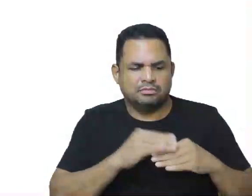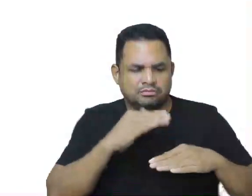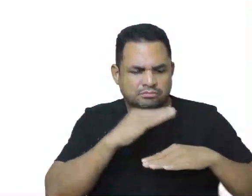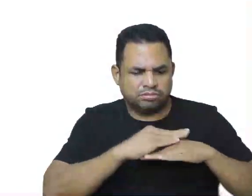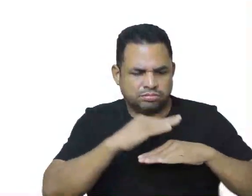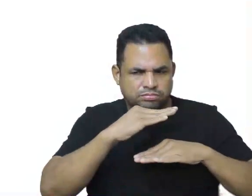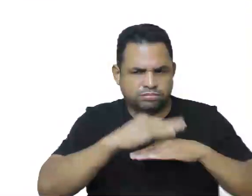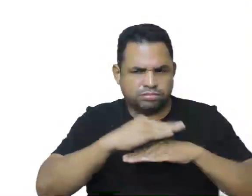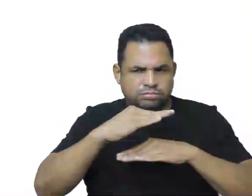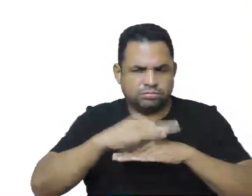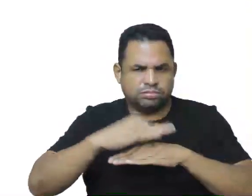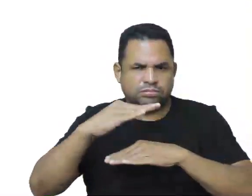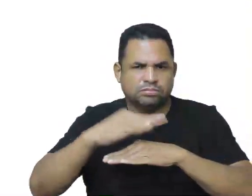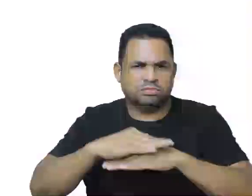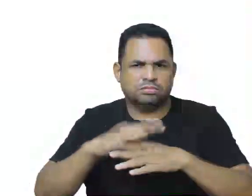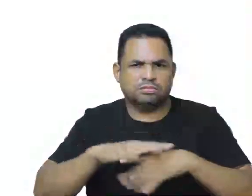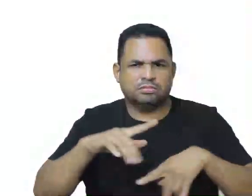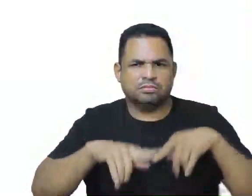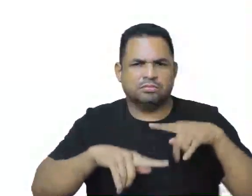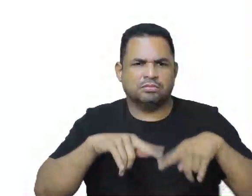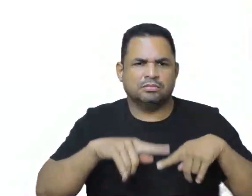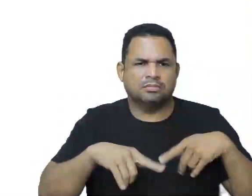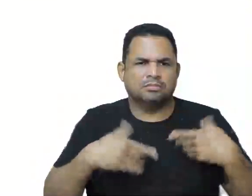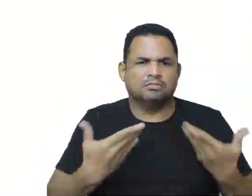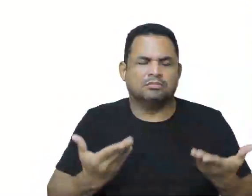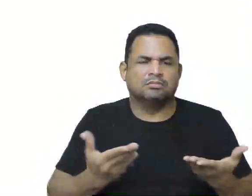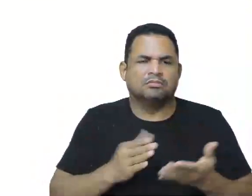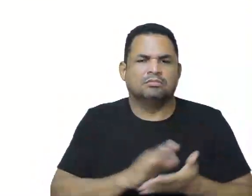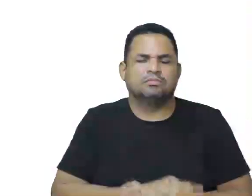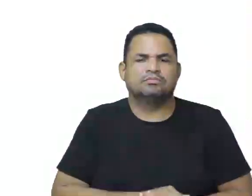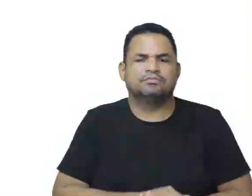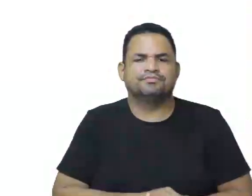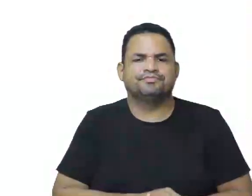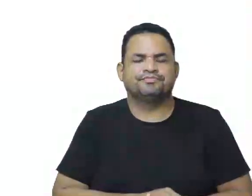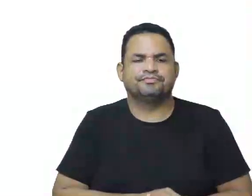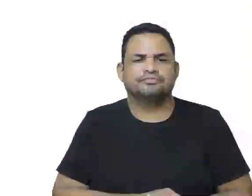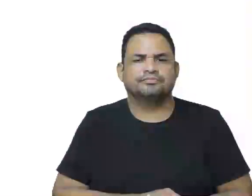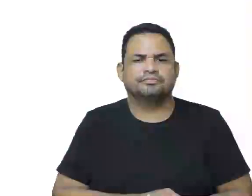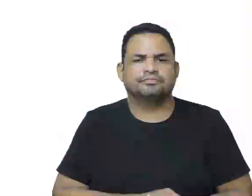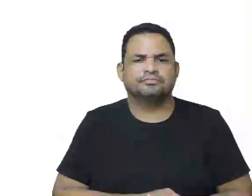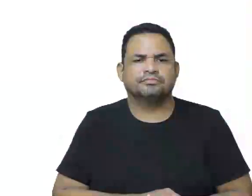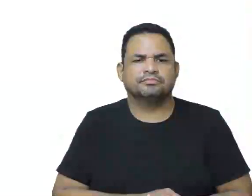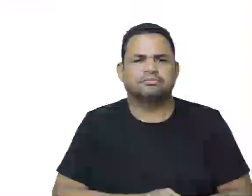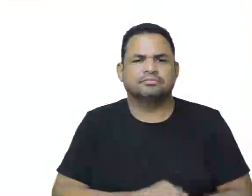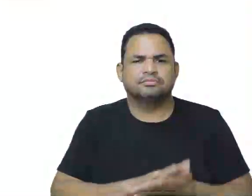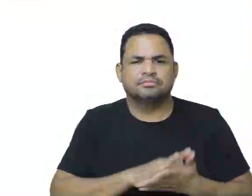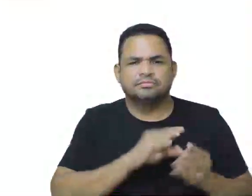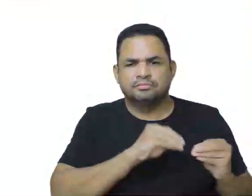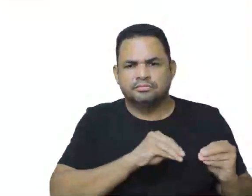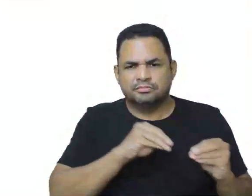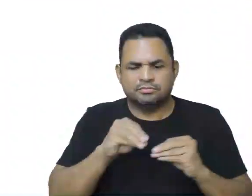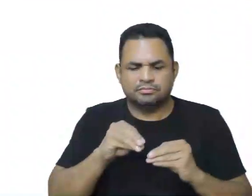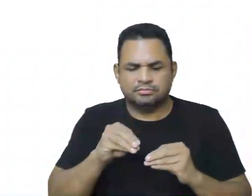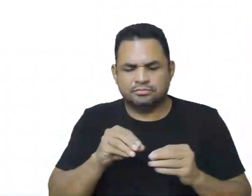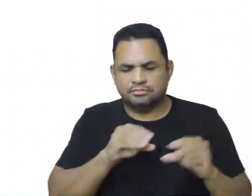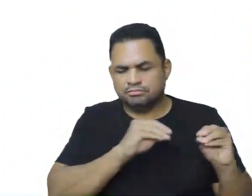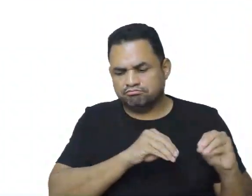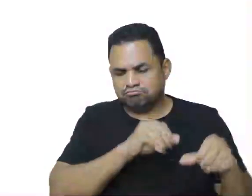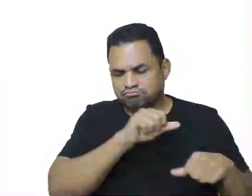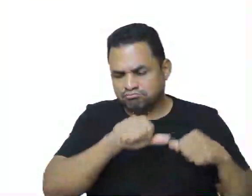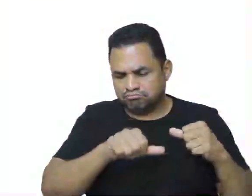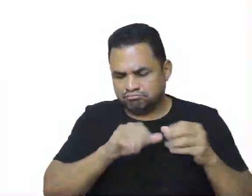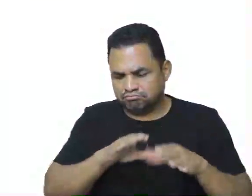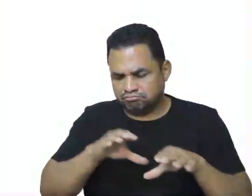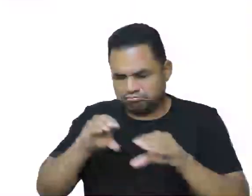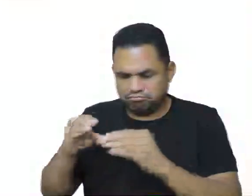sedimentos ou material sedimentar, que pode também ser chamado, que podem ser transportados